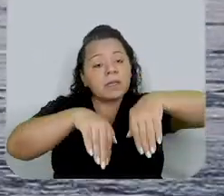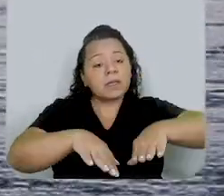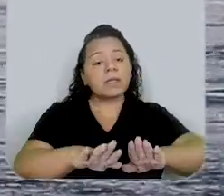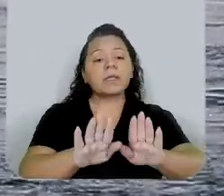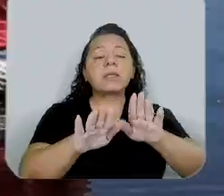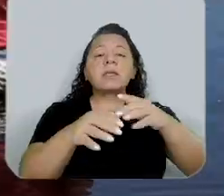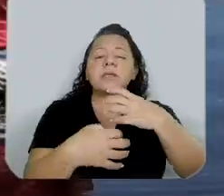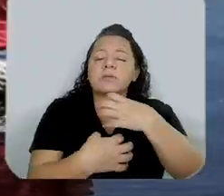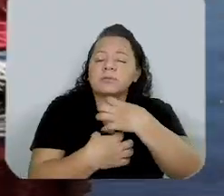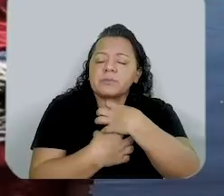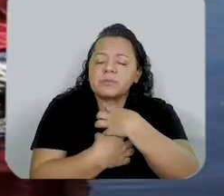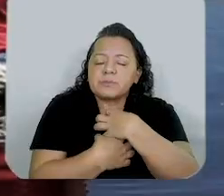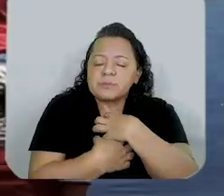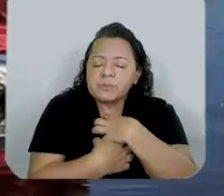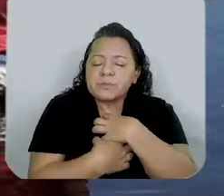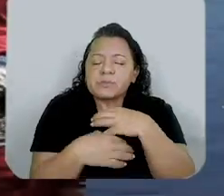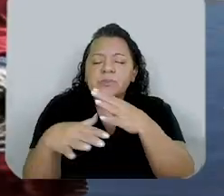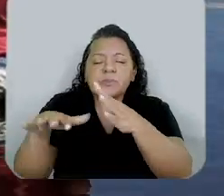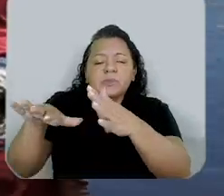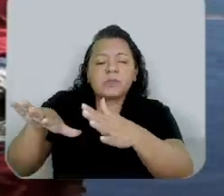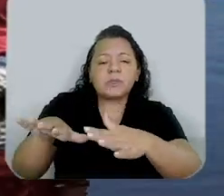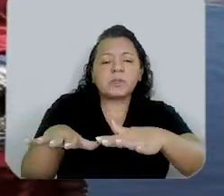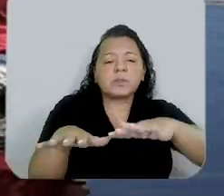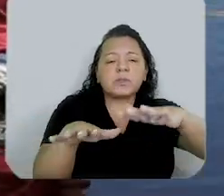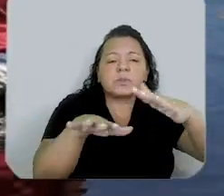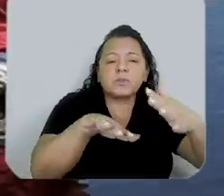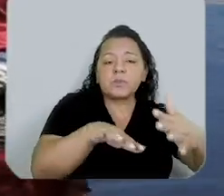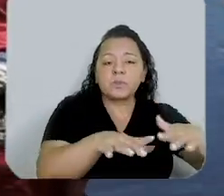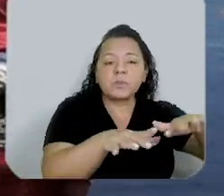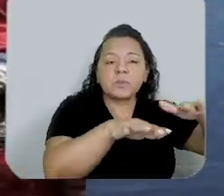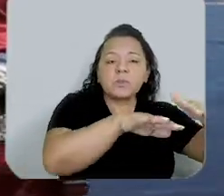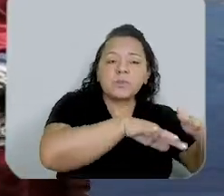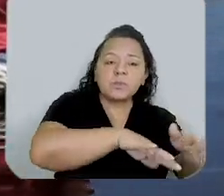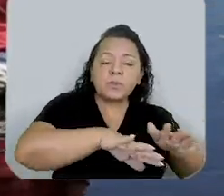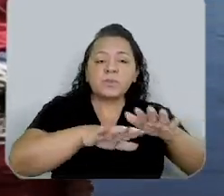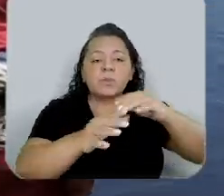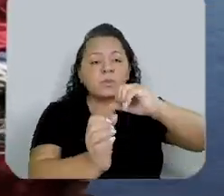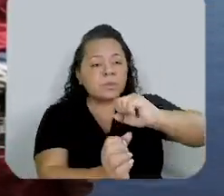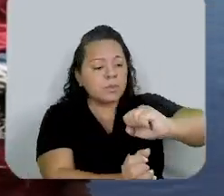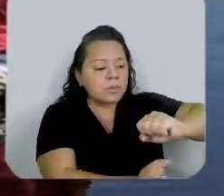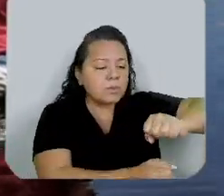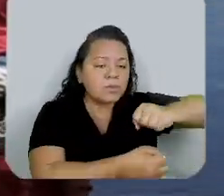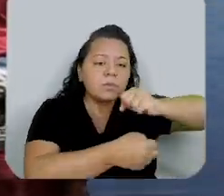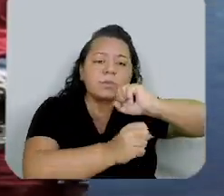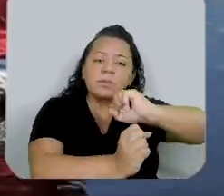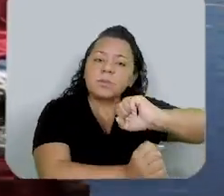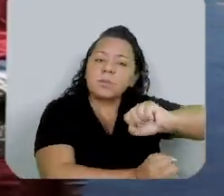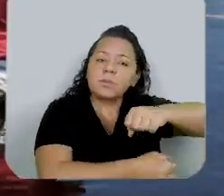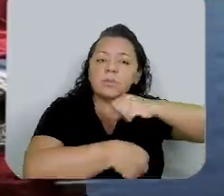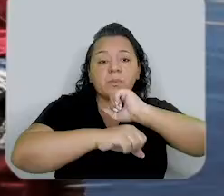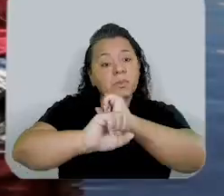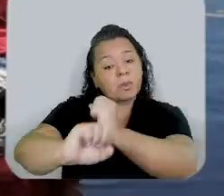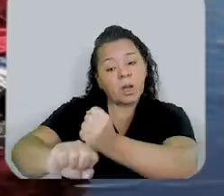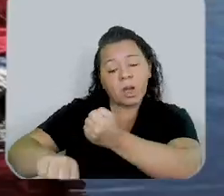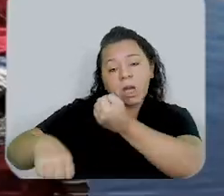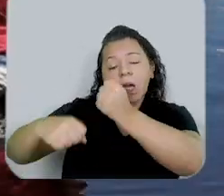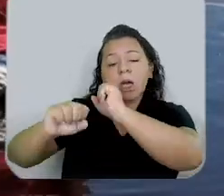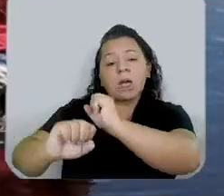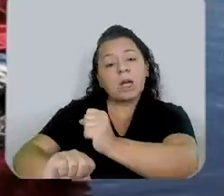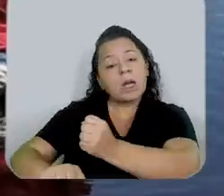águas. Elas sentem a corrente do remar do batelão, remadas pelos promesseiros,